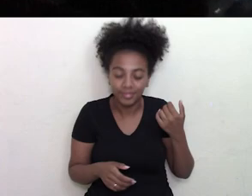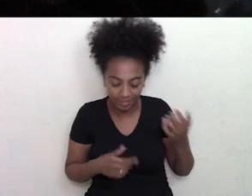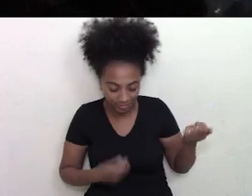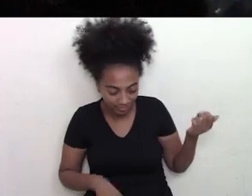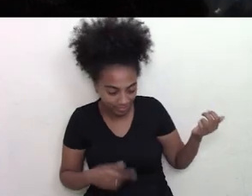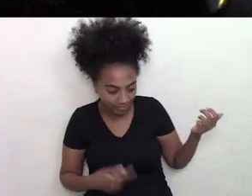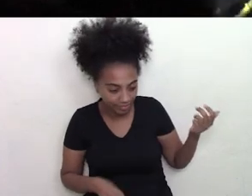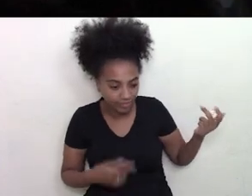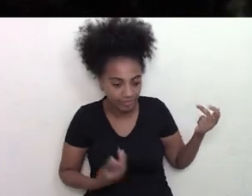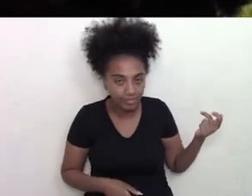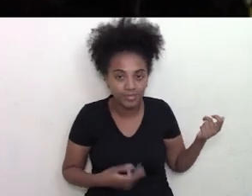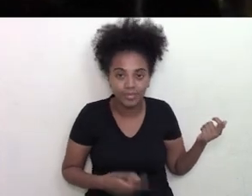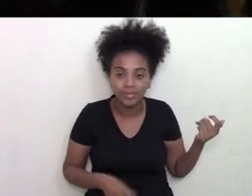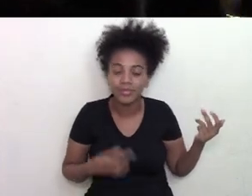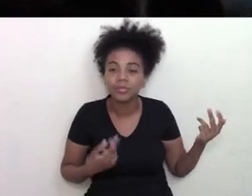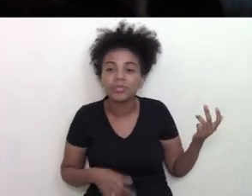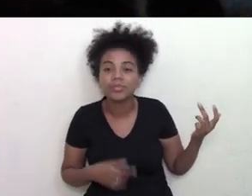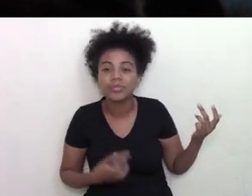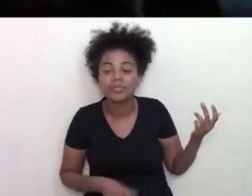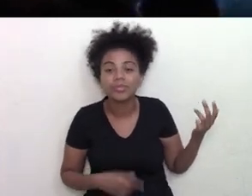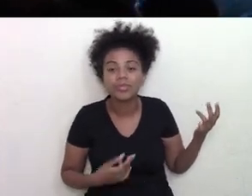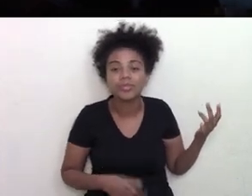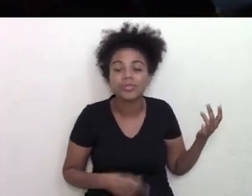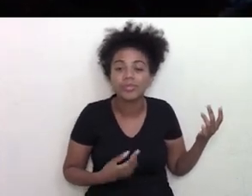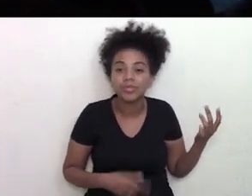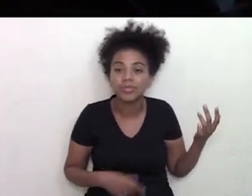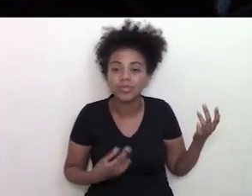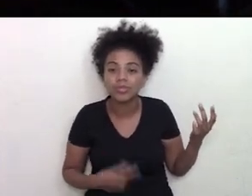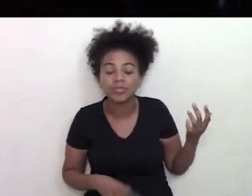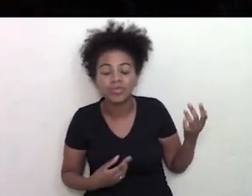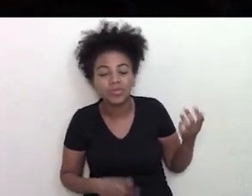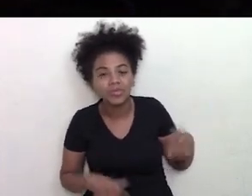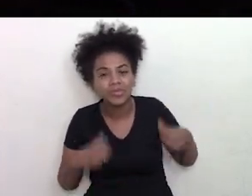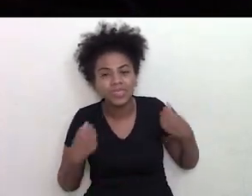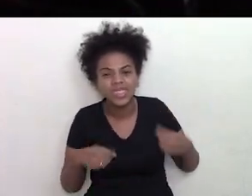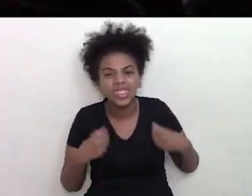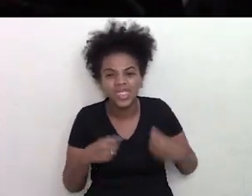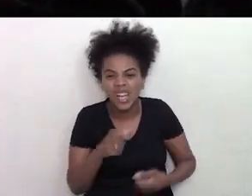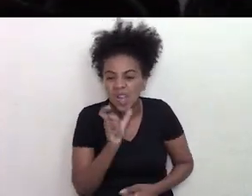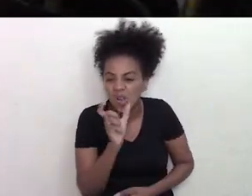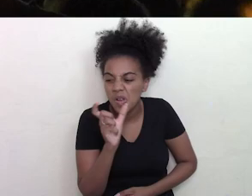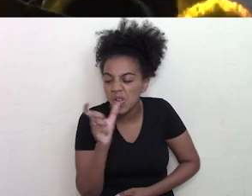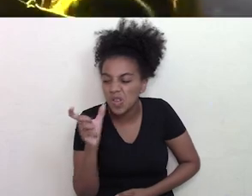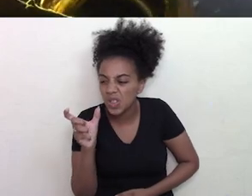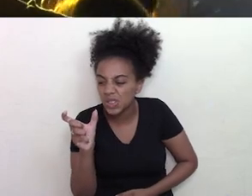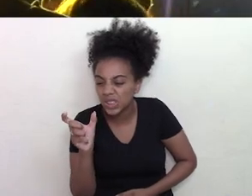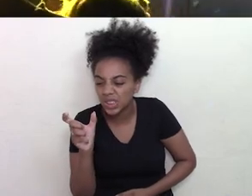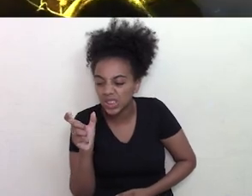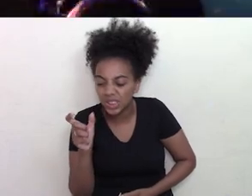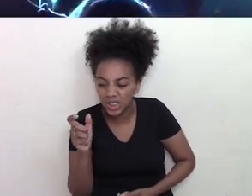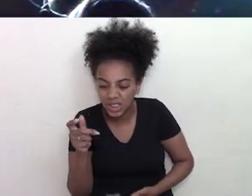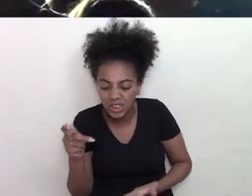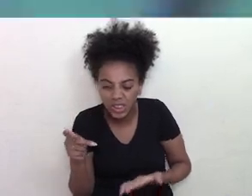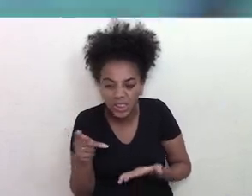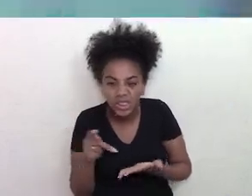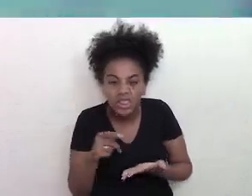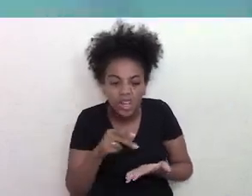Assim, ó. E precisei de mil frases certas pra te